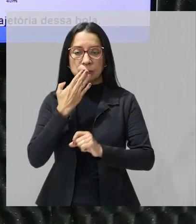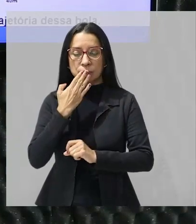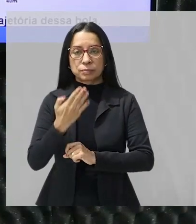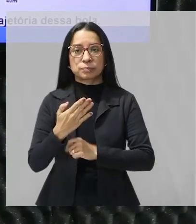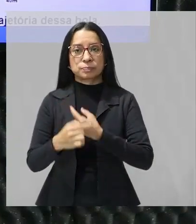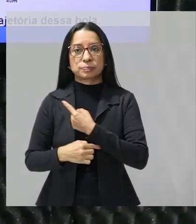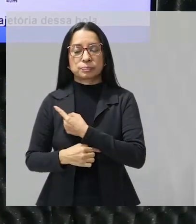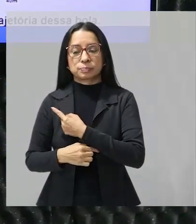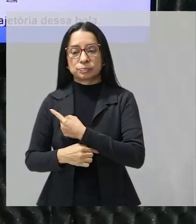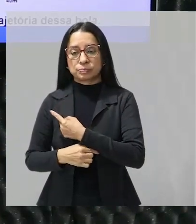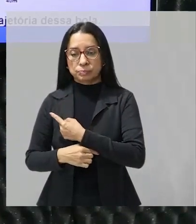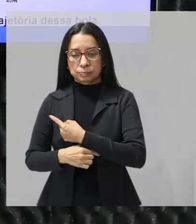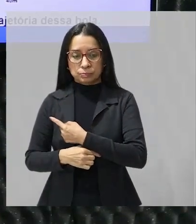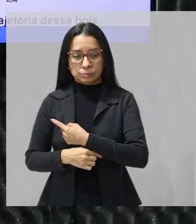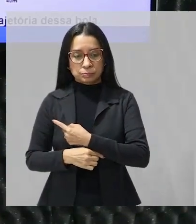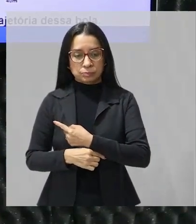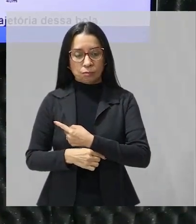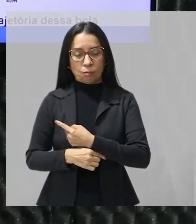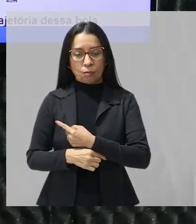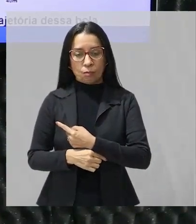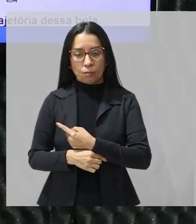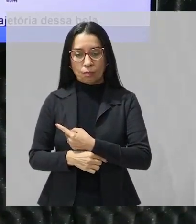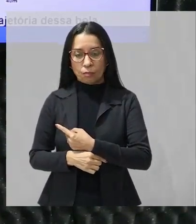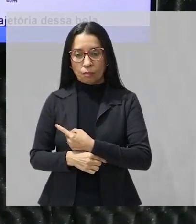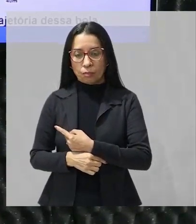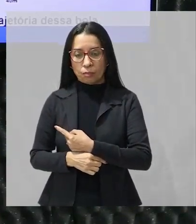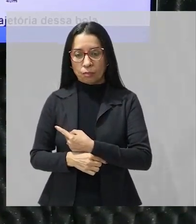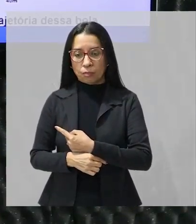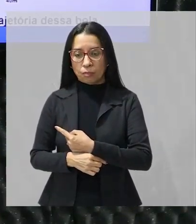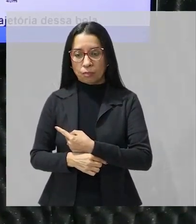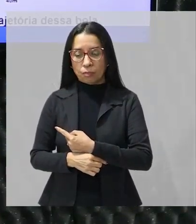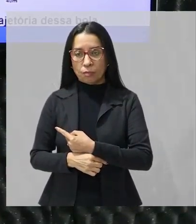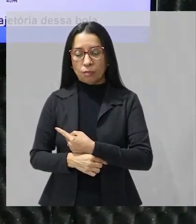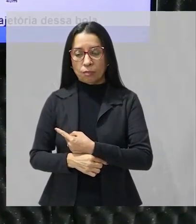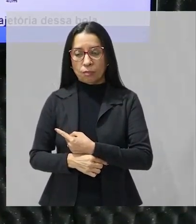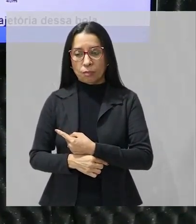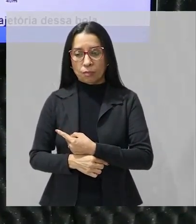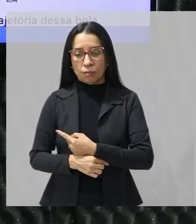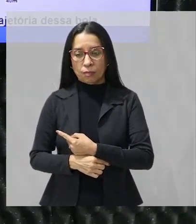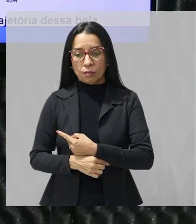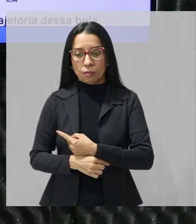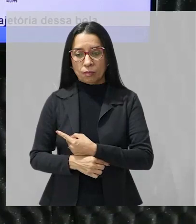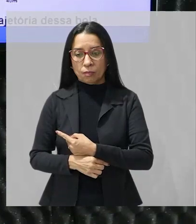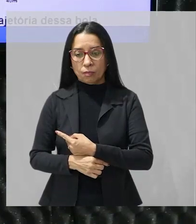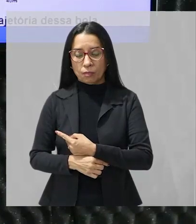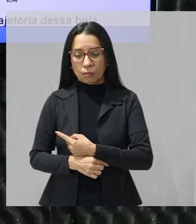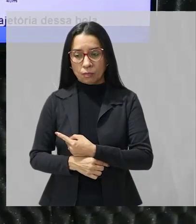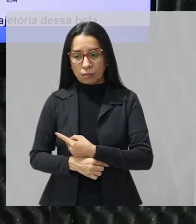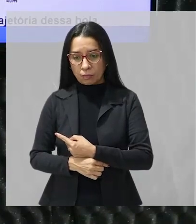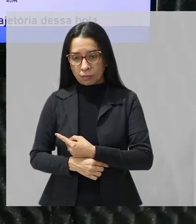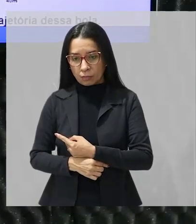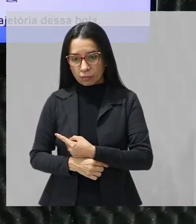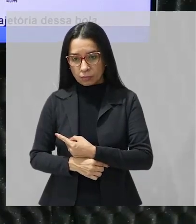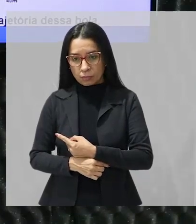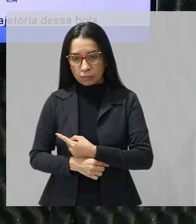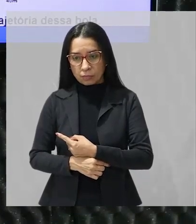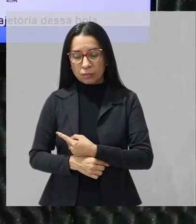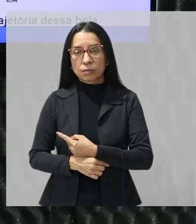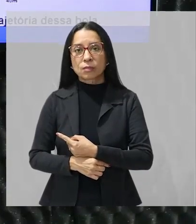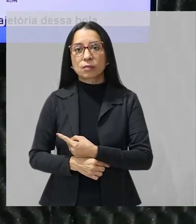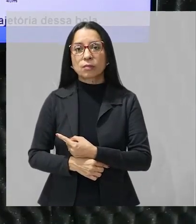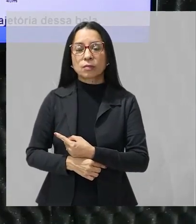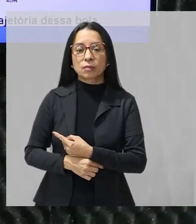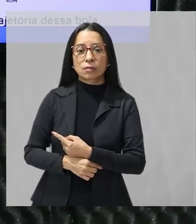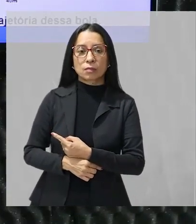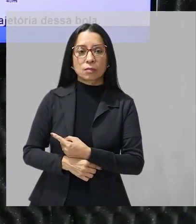para nós. Determine a equação da parábola que descreve a trajetória dessa